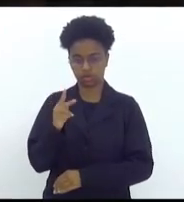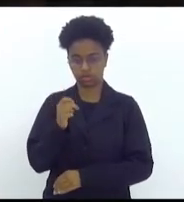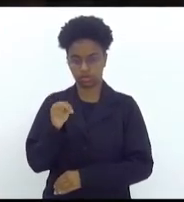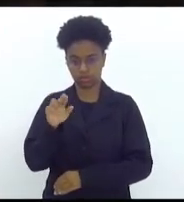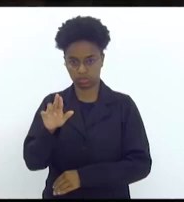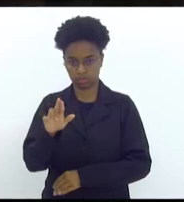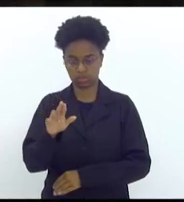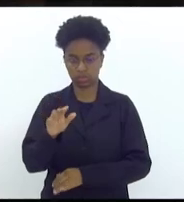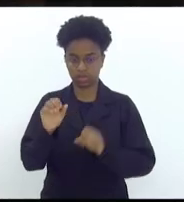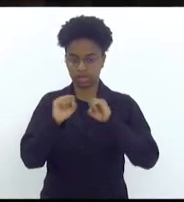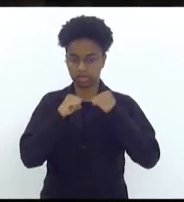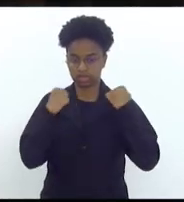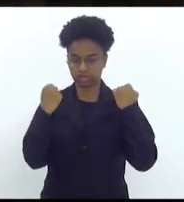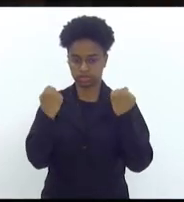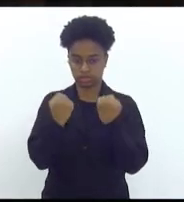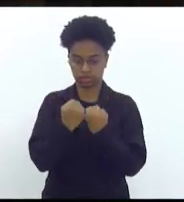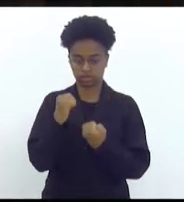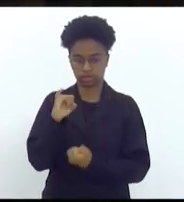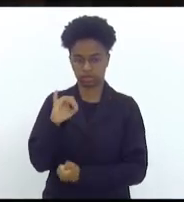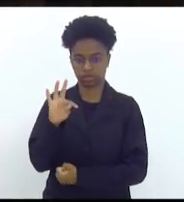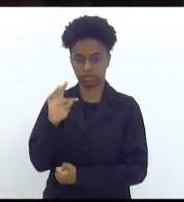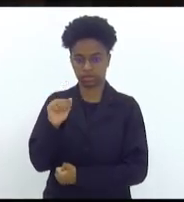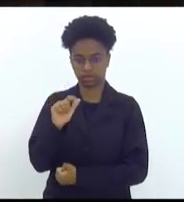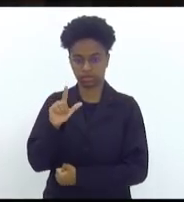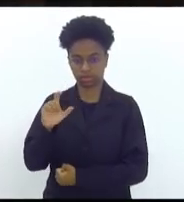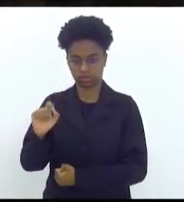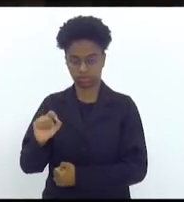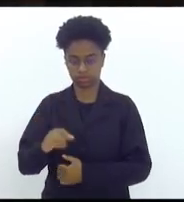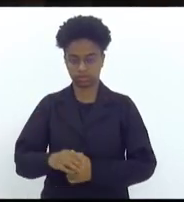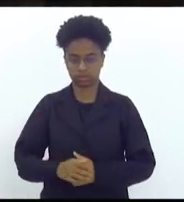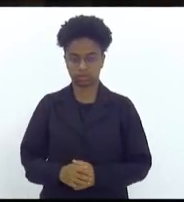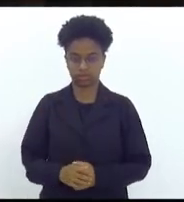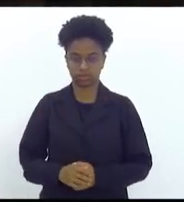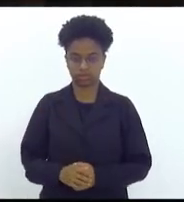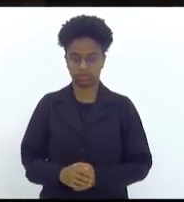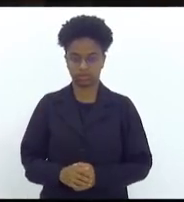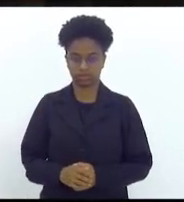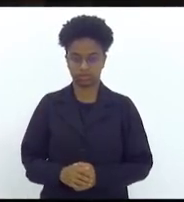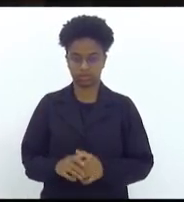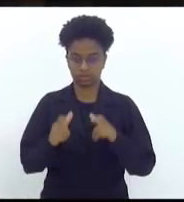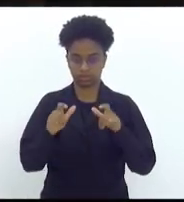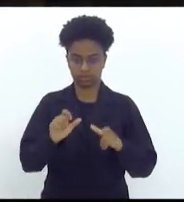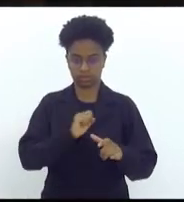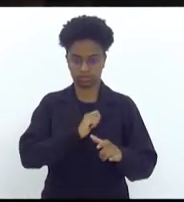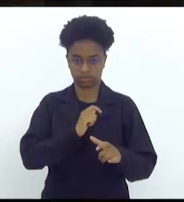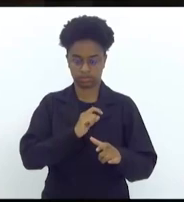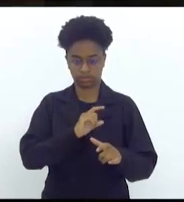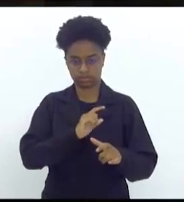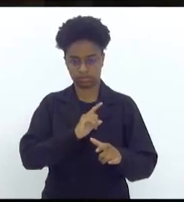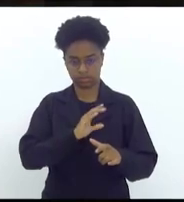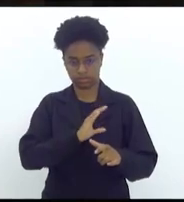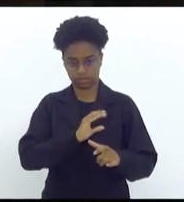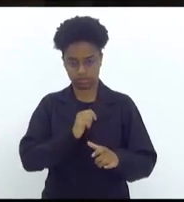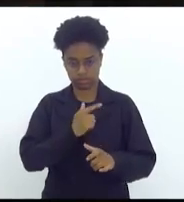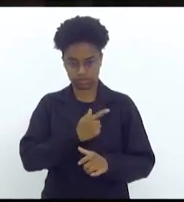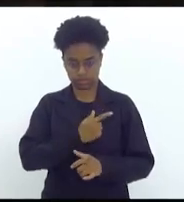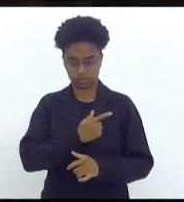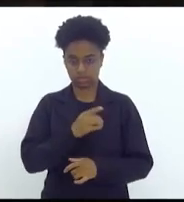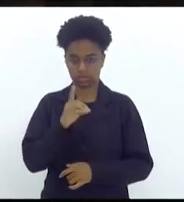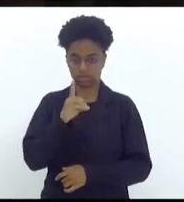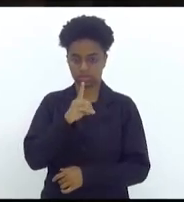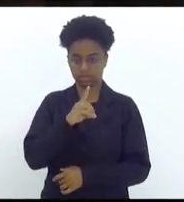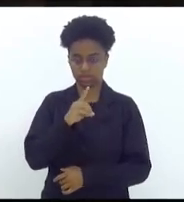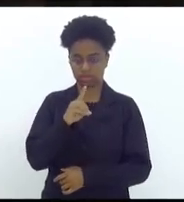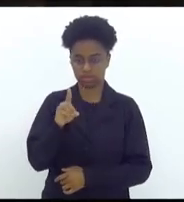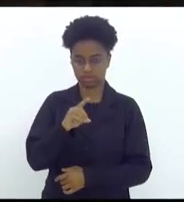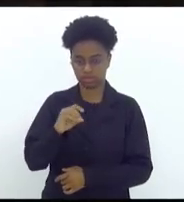estádio é Ítalo de cima em Campo Grande Zona Oeste da cidade do Rio